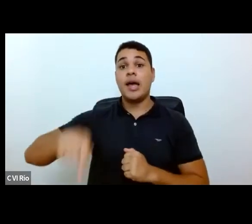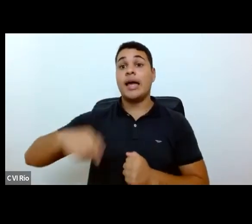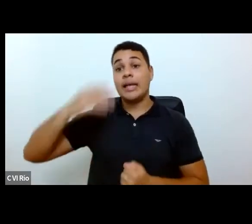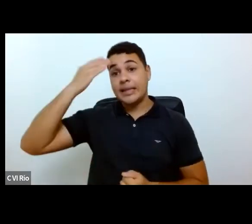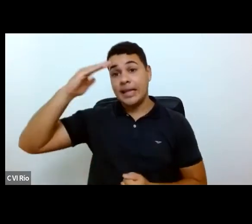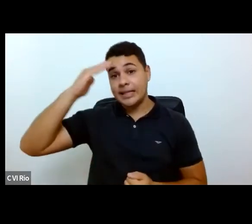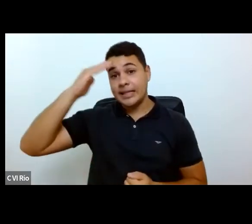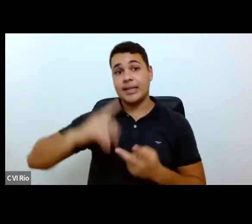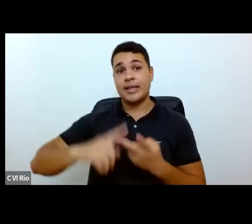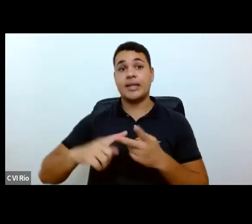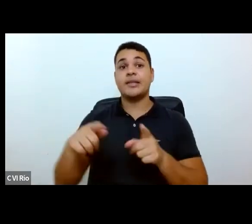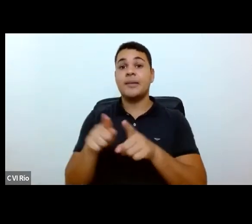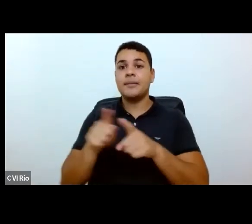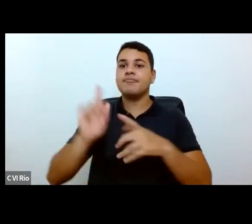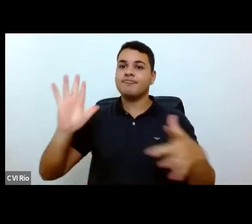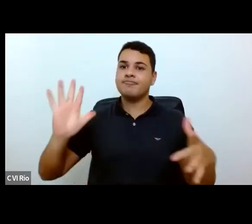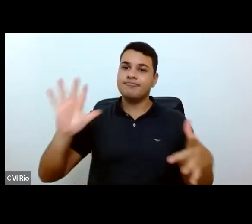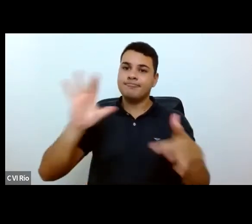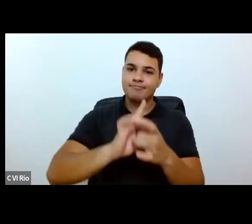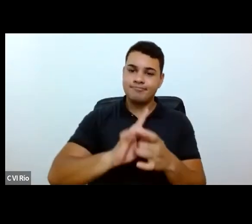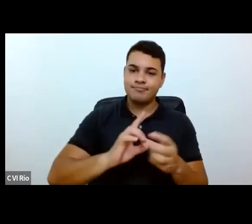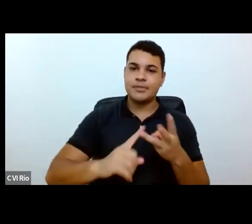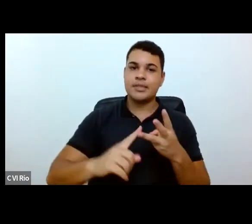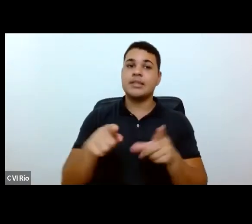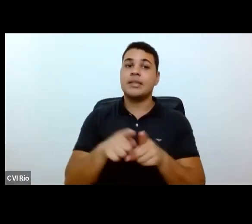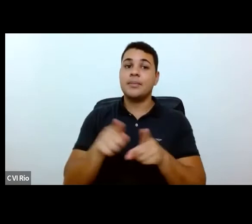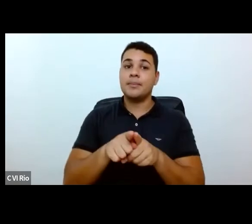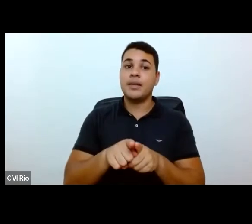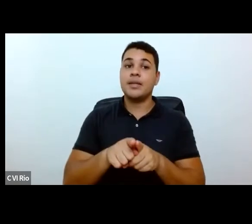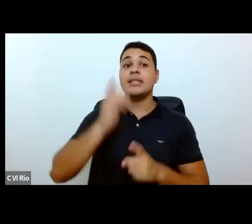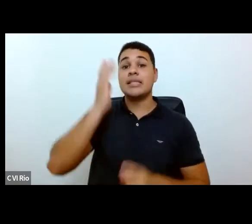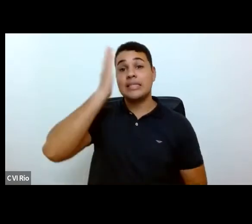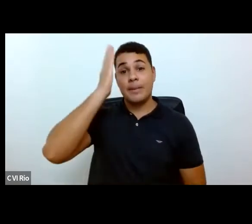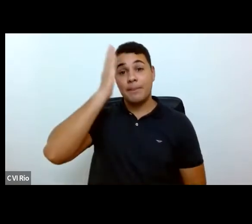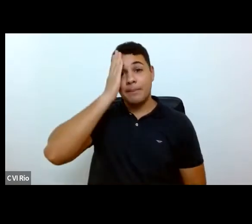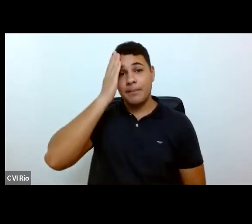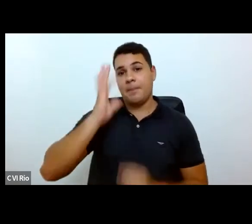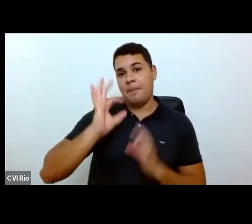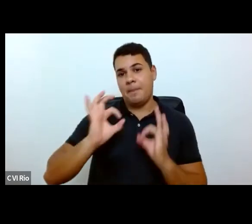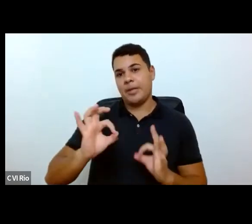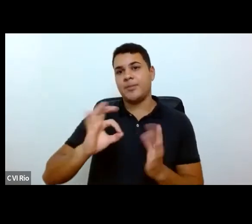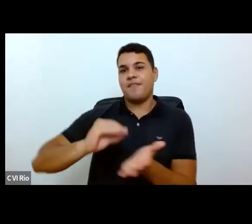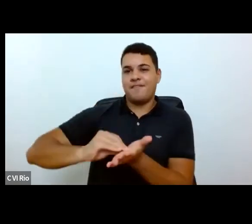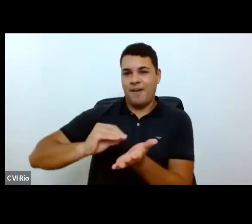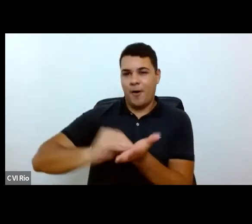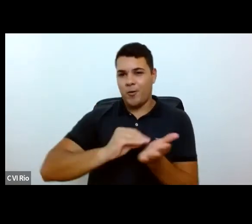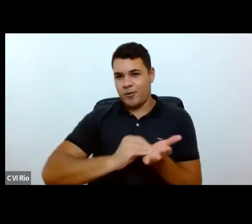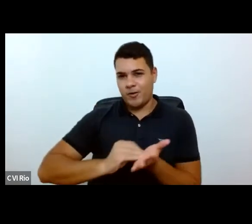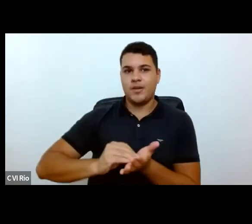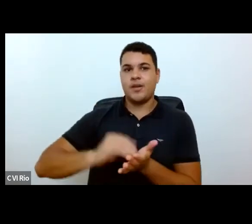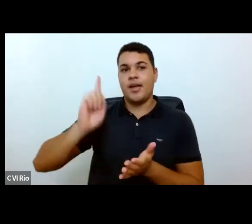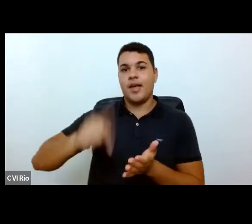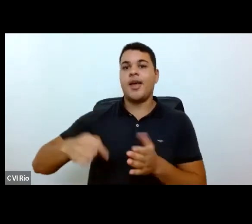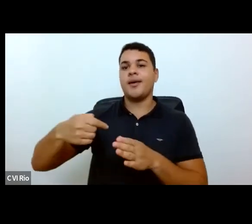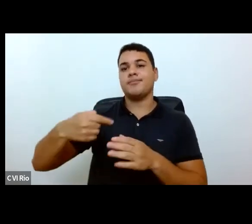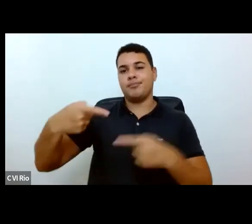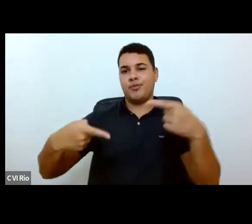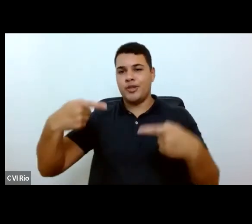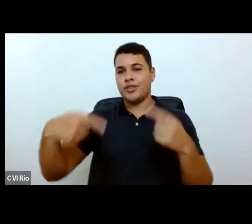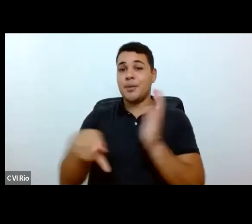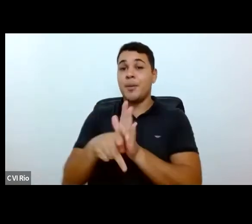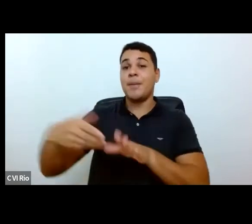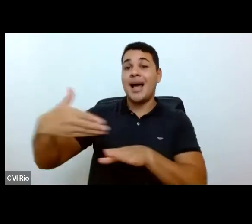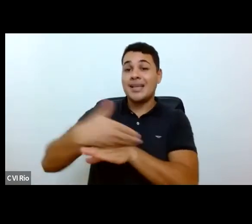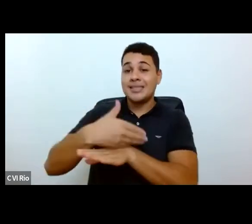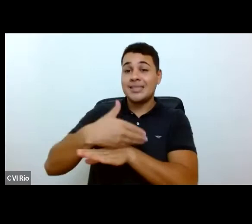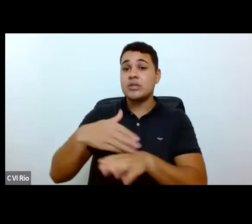a extrema, né, e absurda ausência, né, de acesso e política de permanência para as pessoas trans